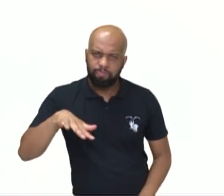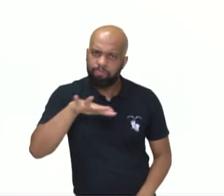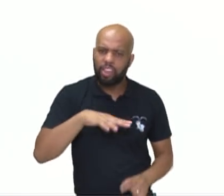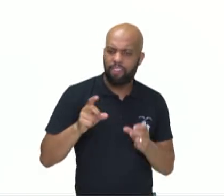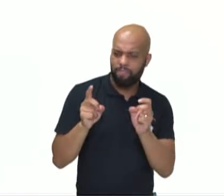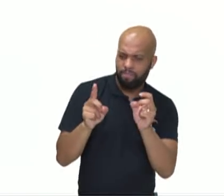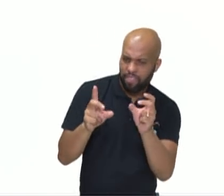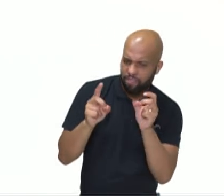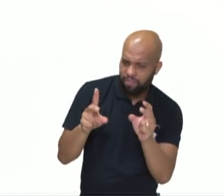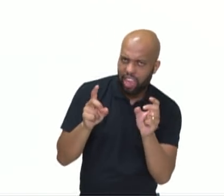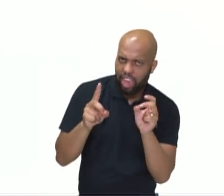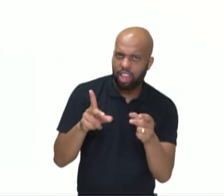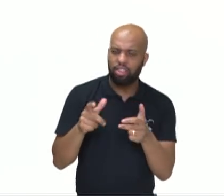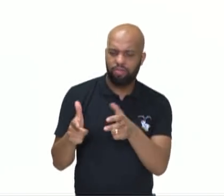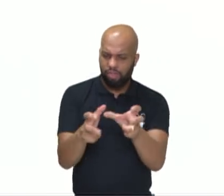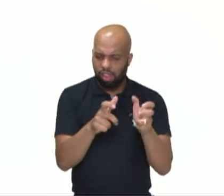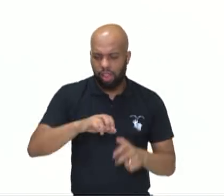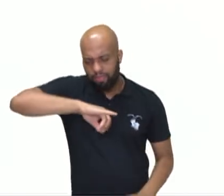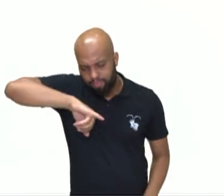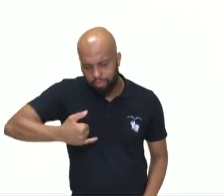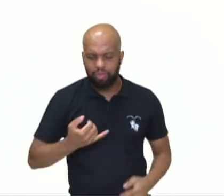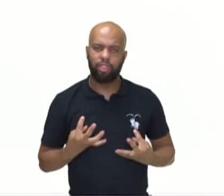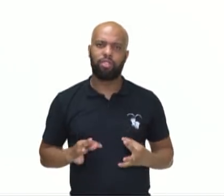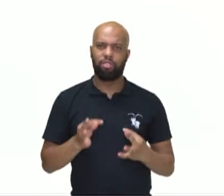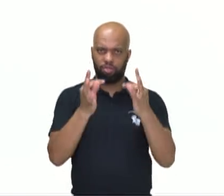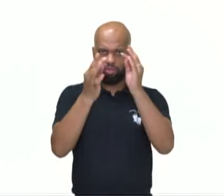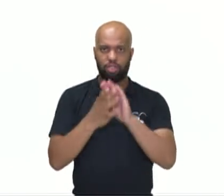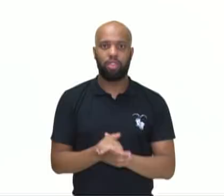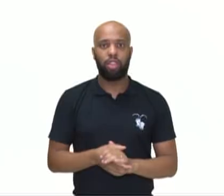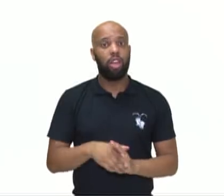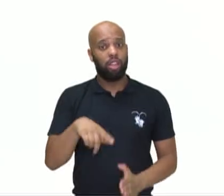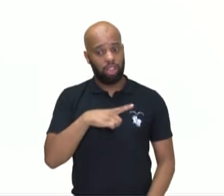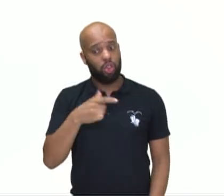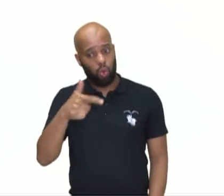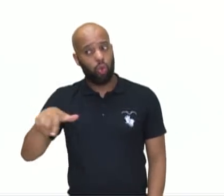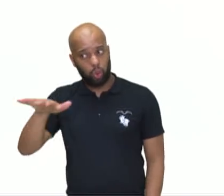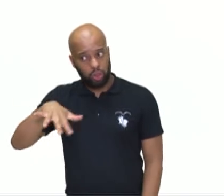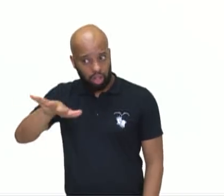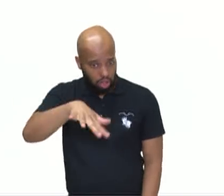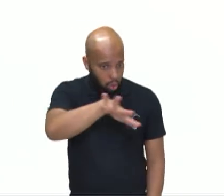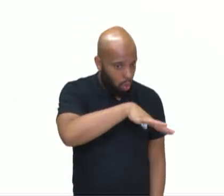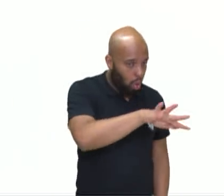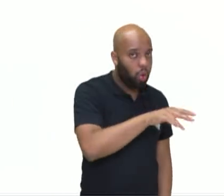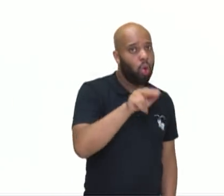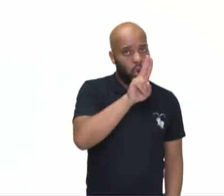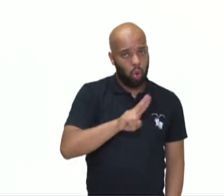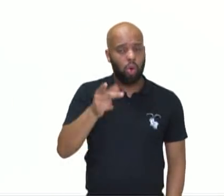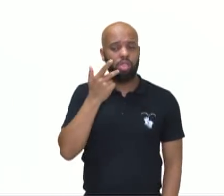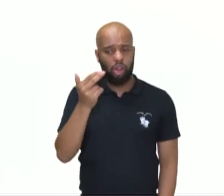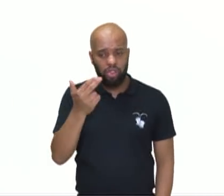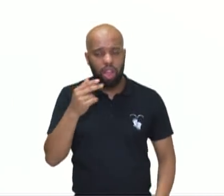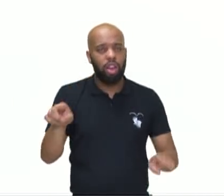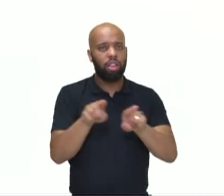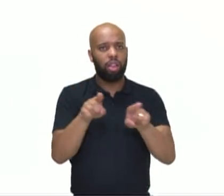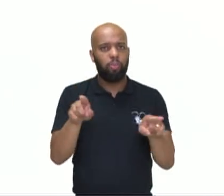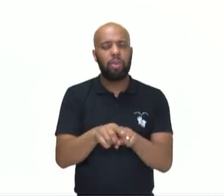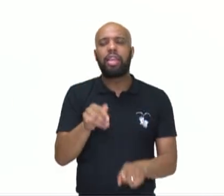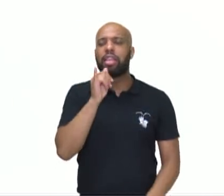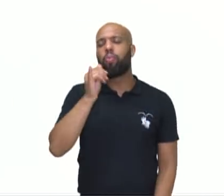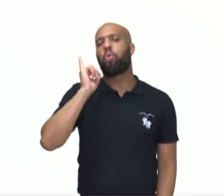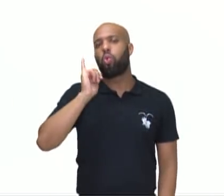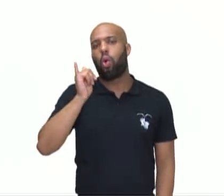o que mais aproveita a tecnologia. Mas outros setores já estão utilizando a novidade para contar